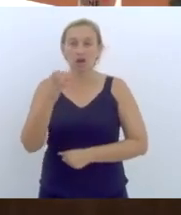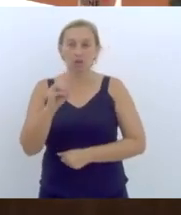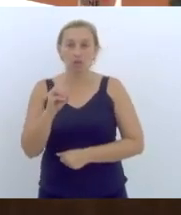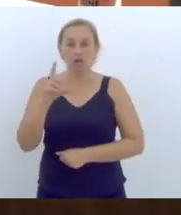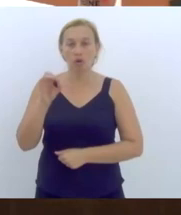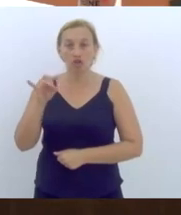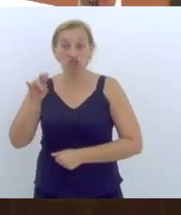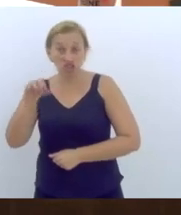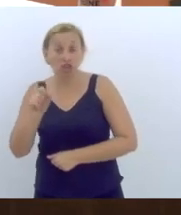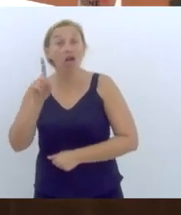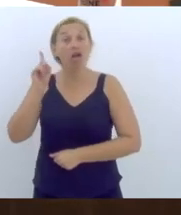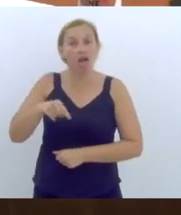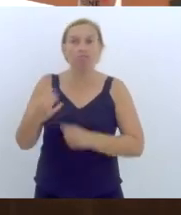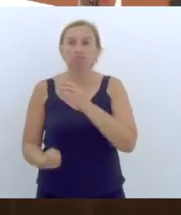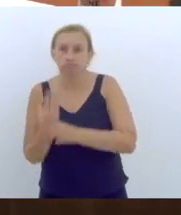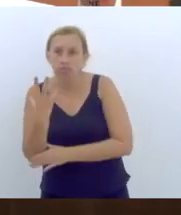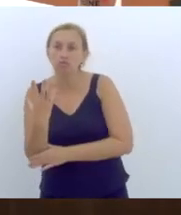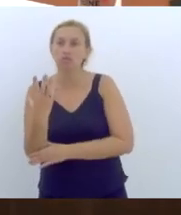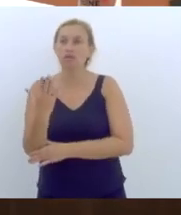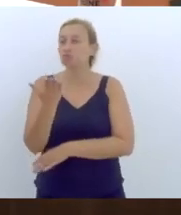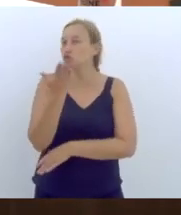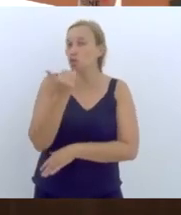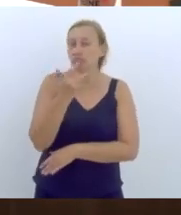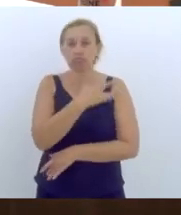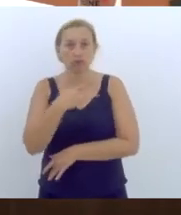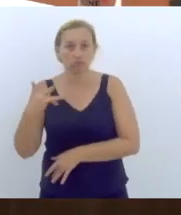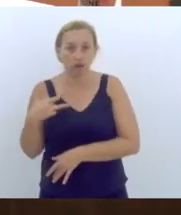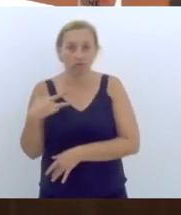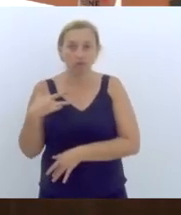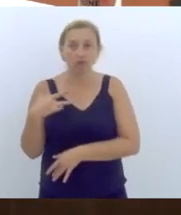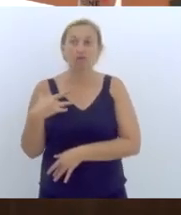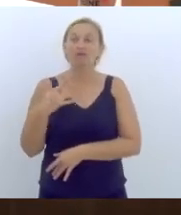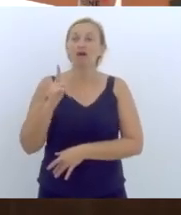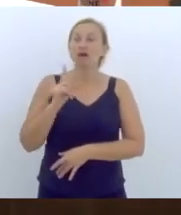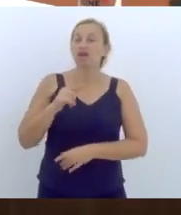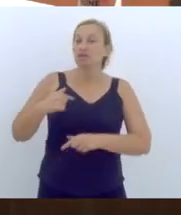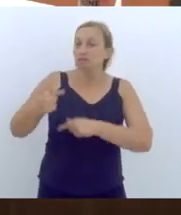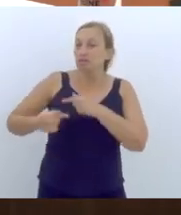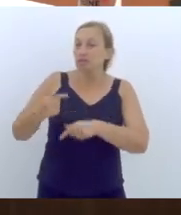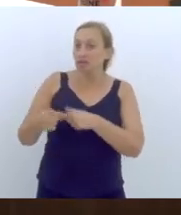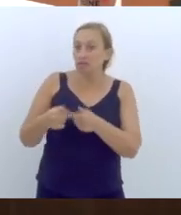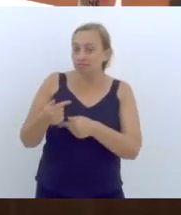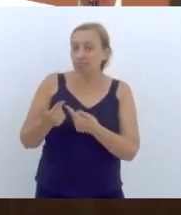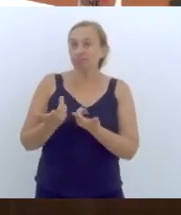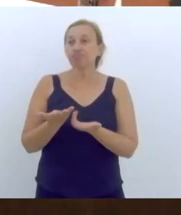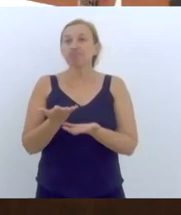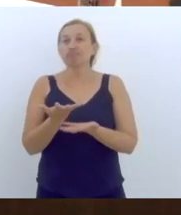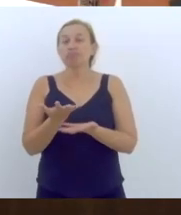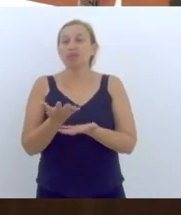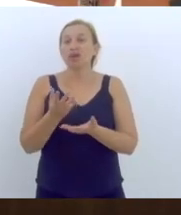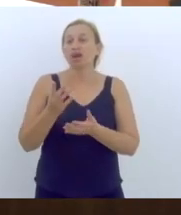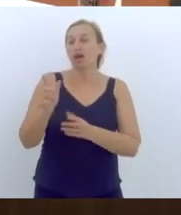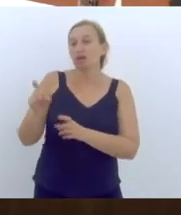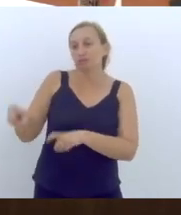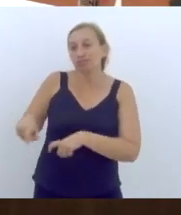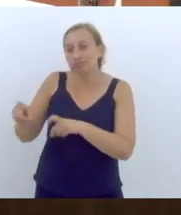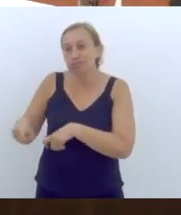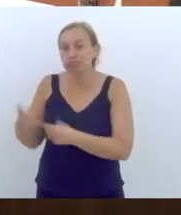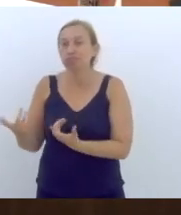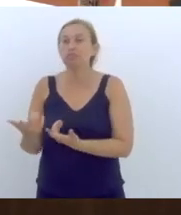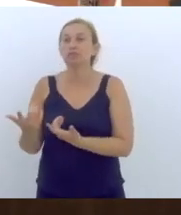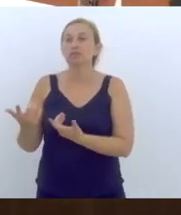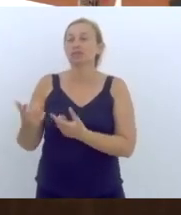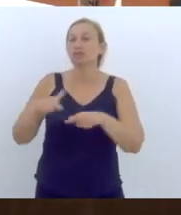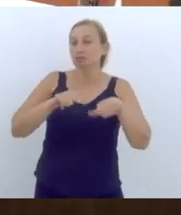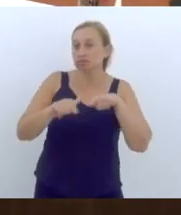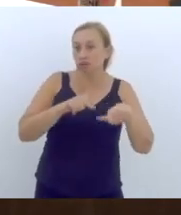é isso, é a produção de alimento saudável, é a geração de emprego e renda no campo, é enfrentamento